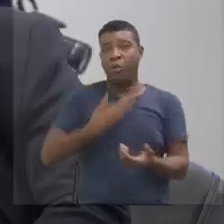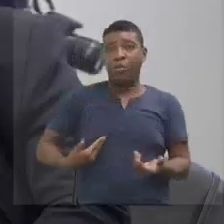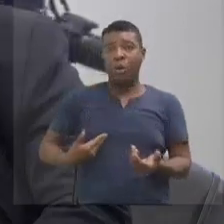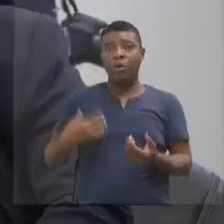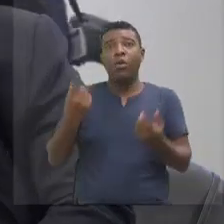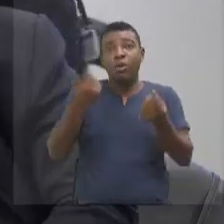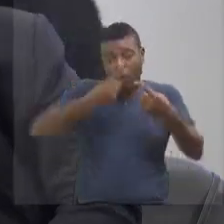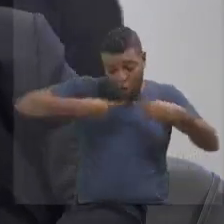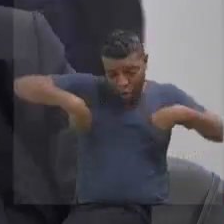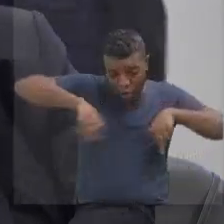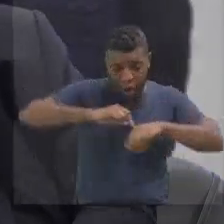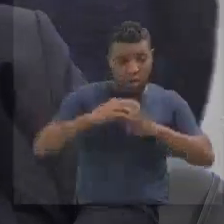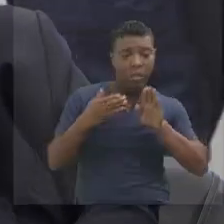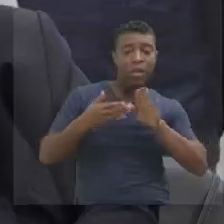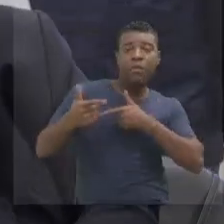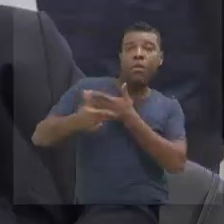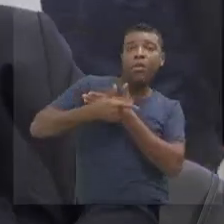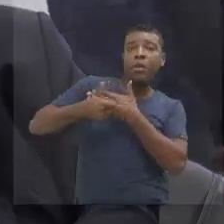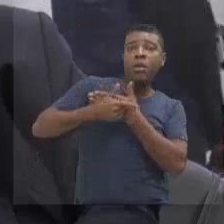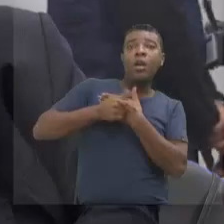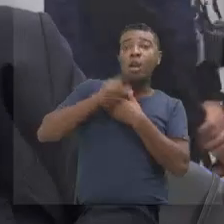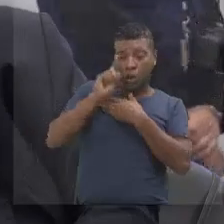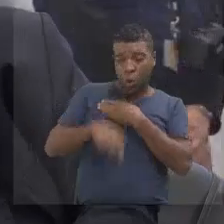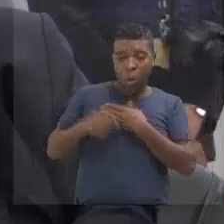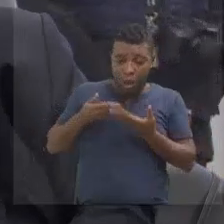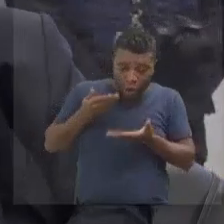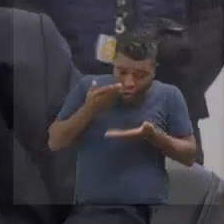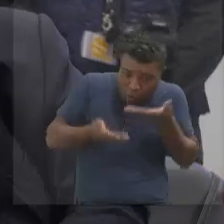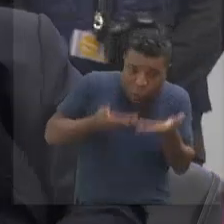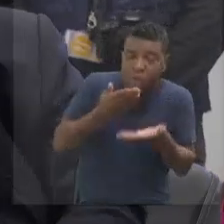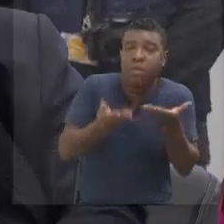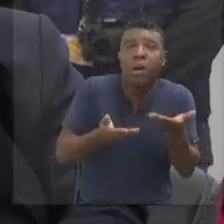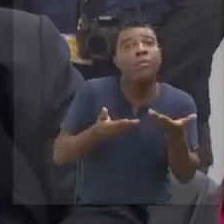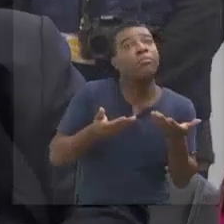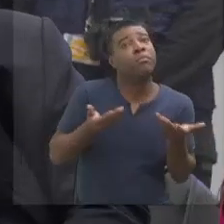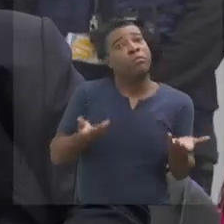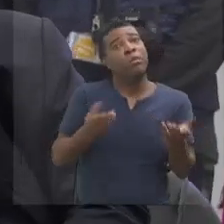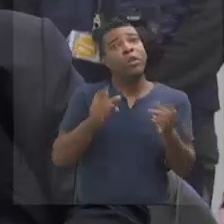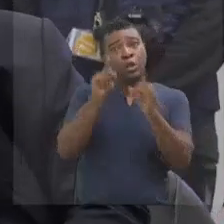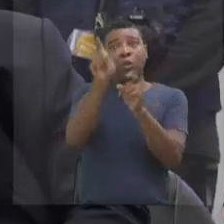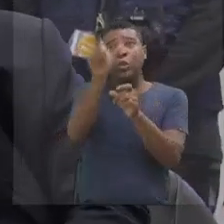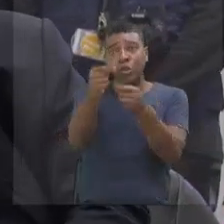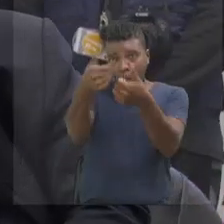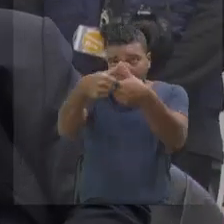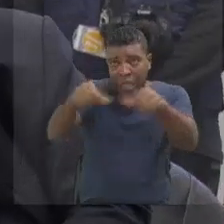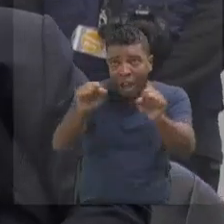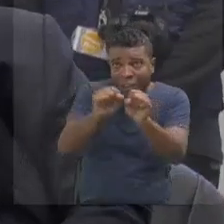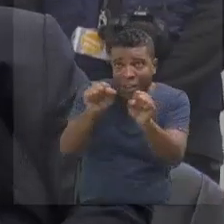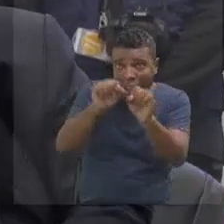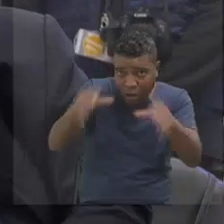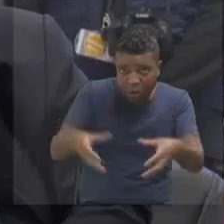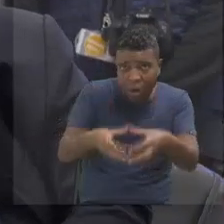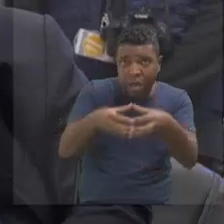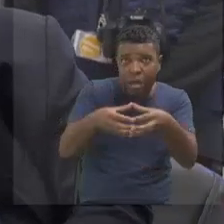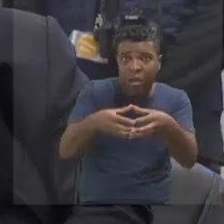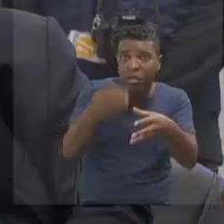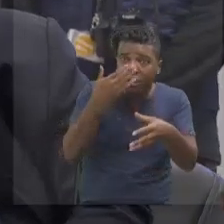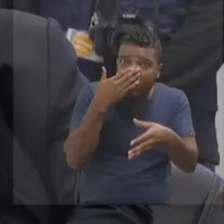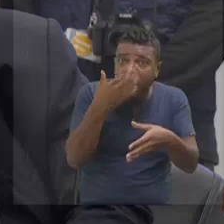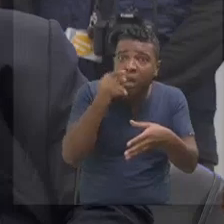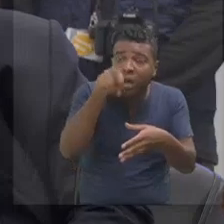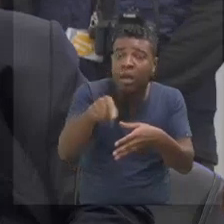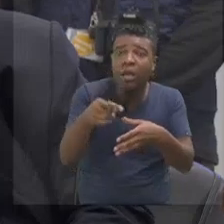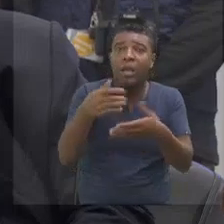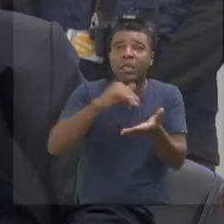papel não é zelar é que o senhor vem fazendo com a sua equipe ao longo desses anos à frente da Secretaria Estadual